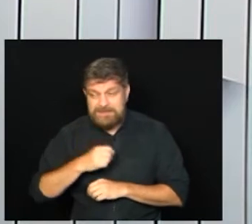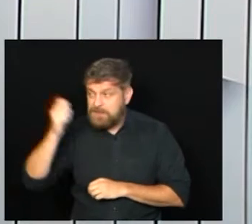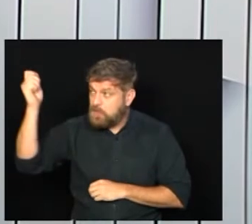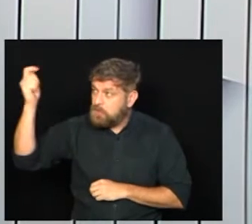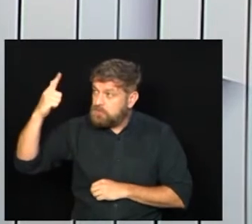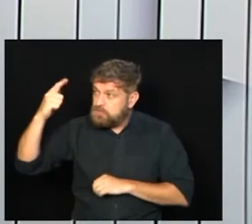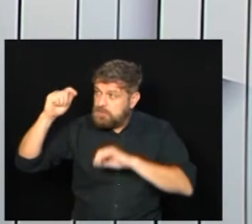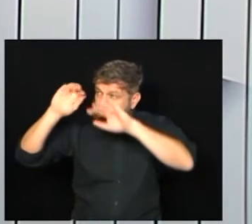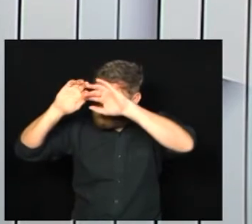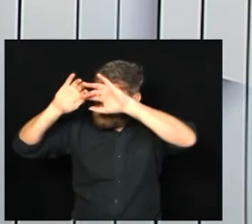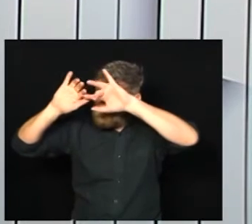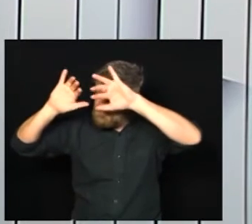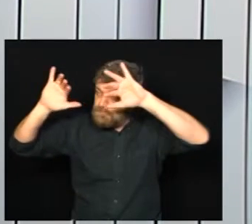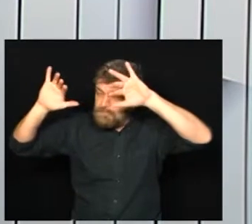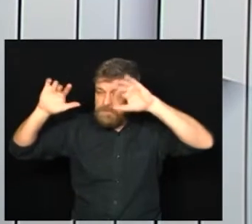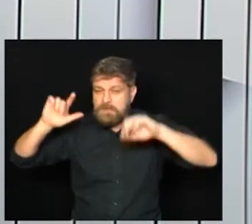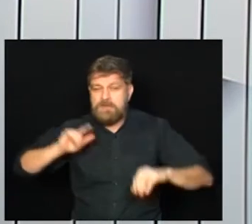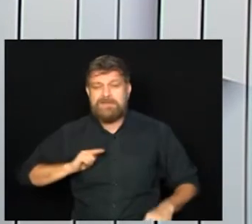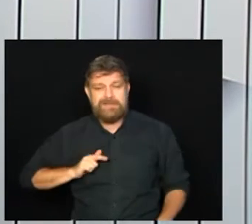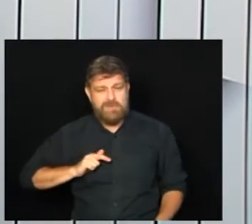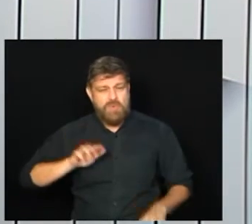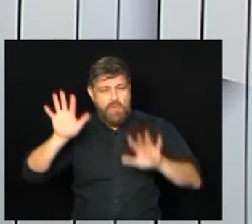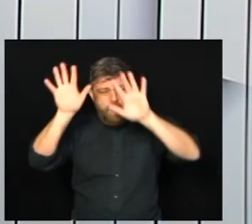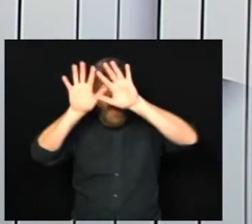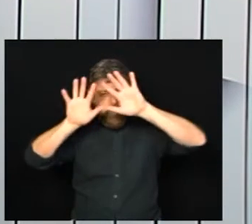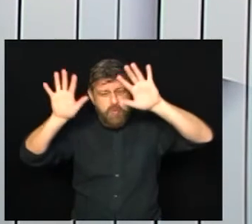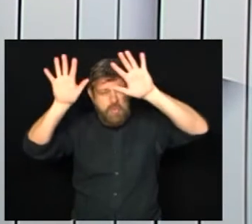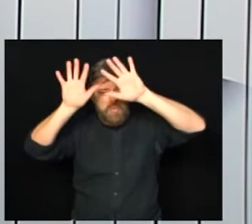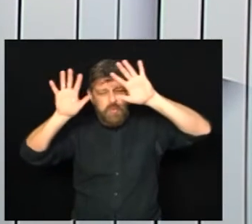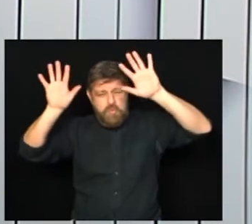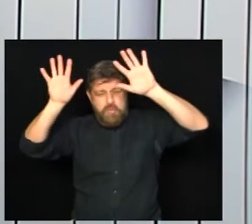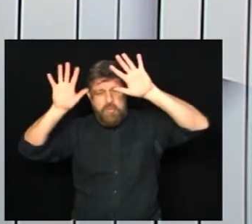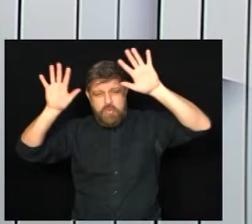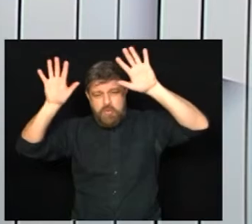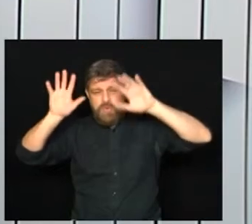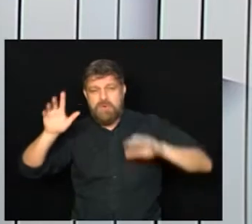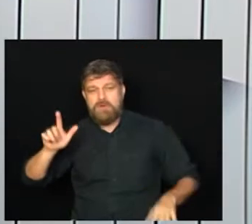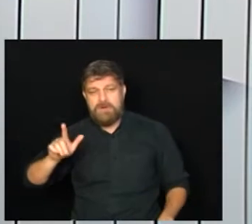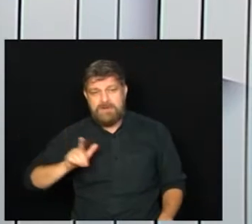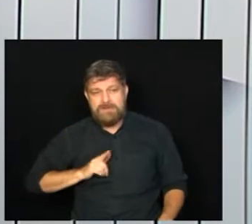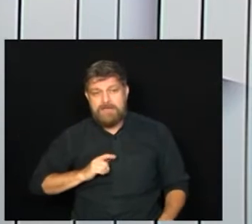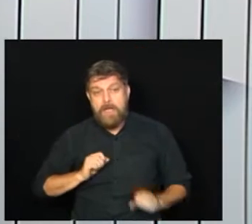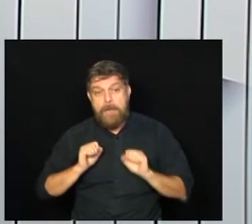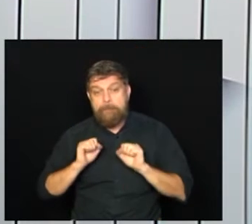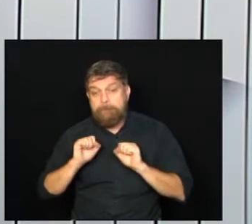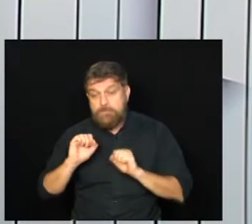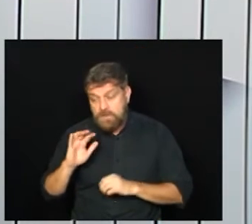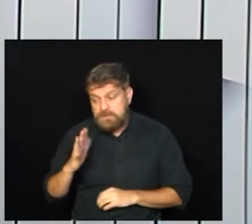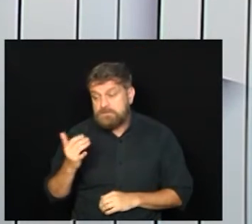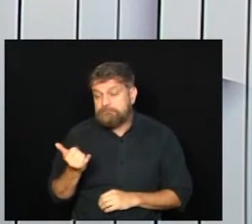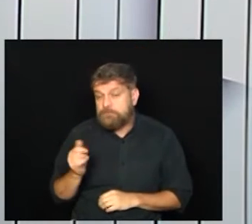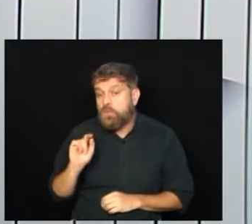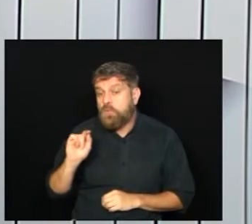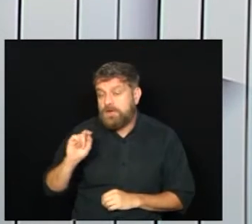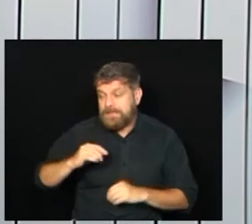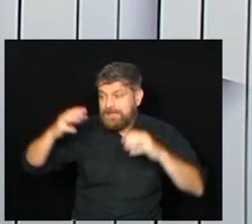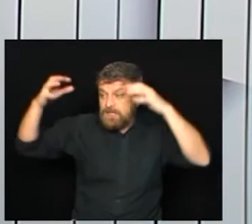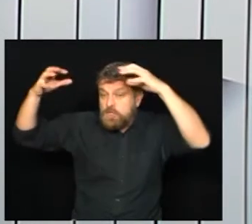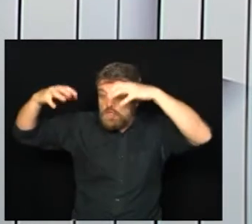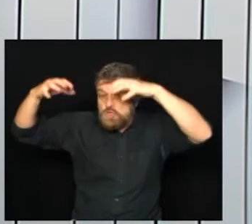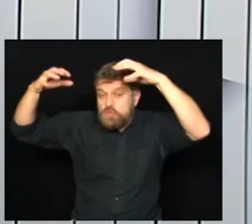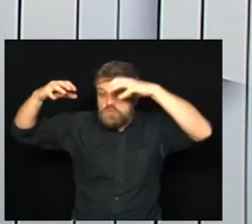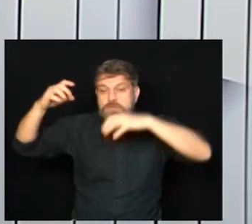conseguir aparecer, é entre muitas nuvens. Então, tempo nublado E tem previsão de chuva para